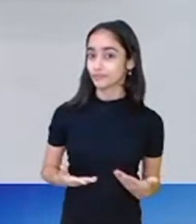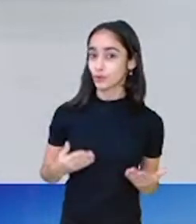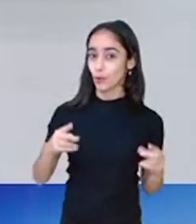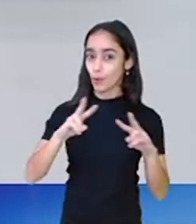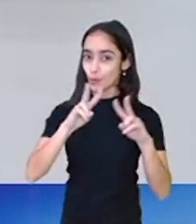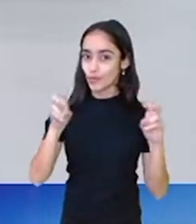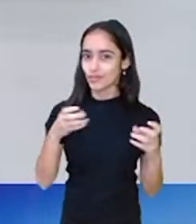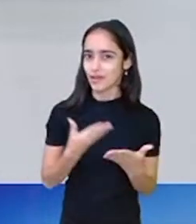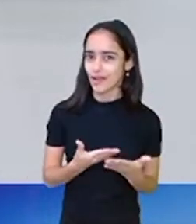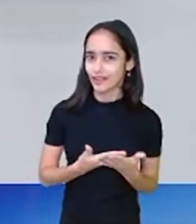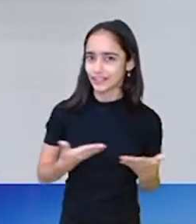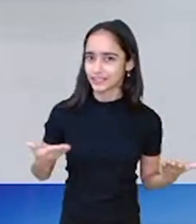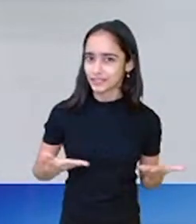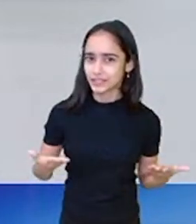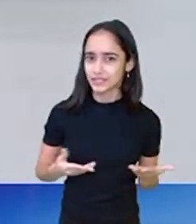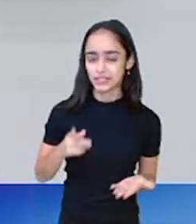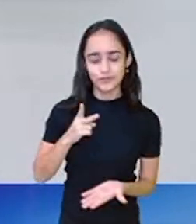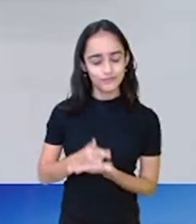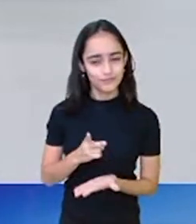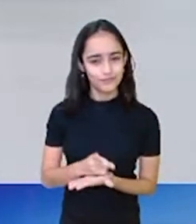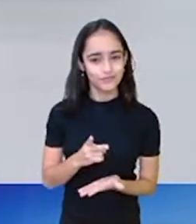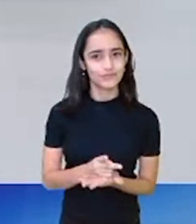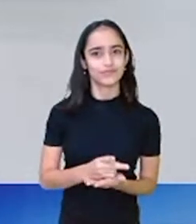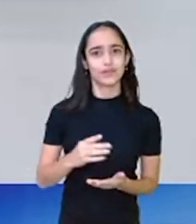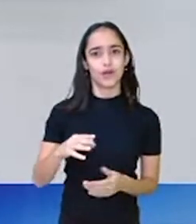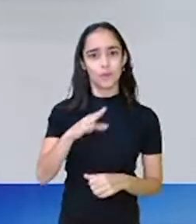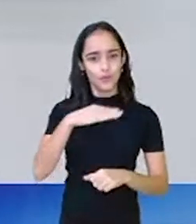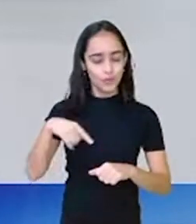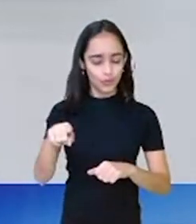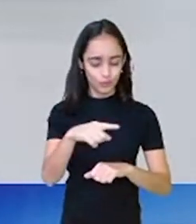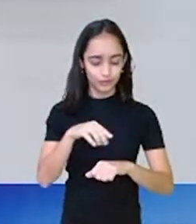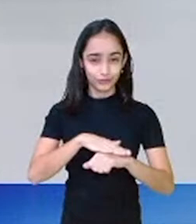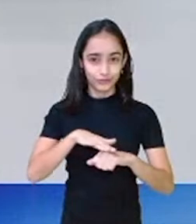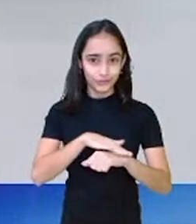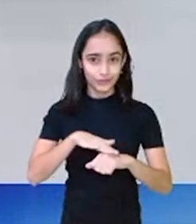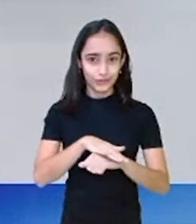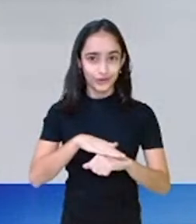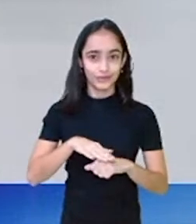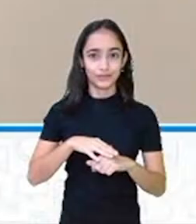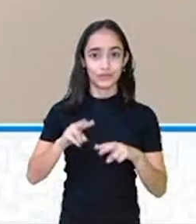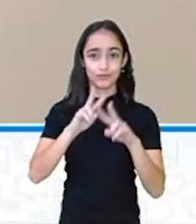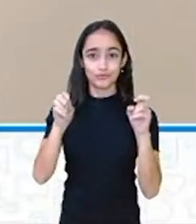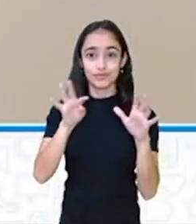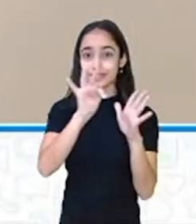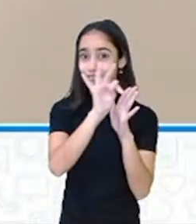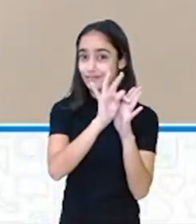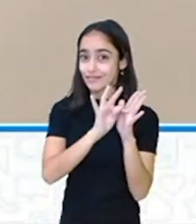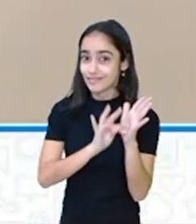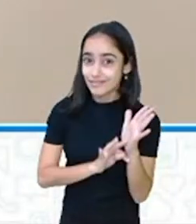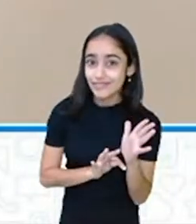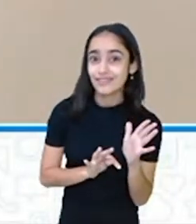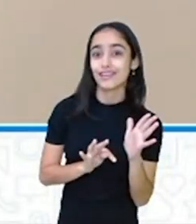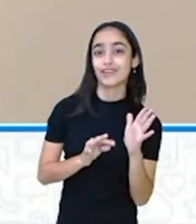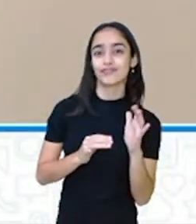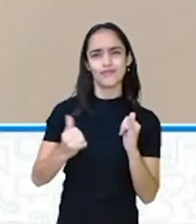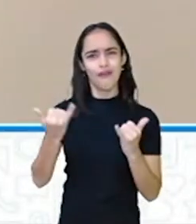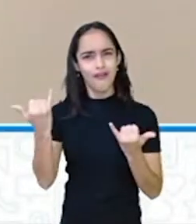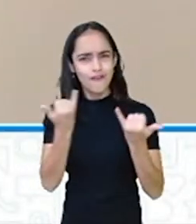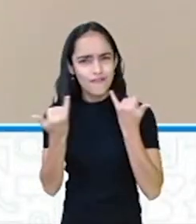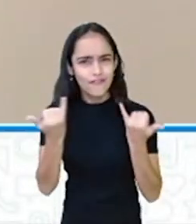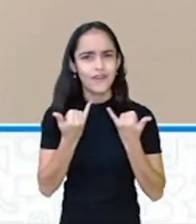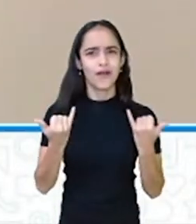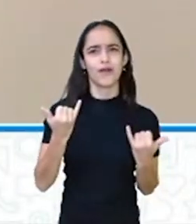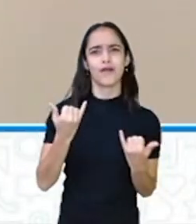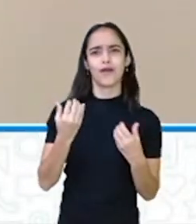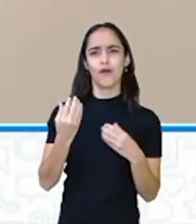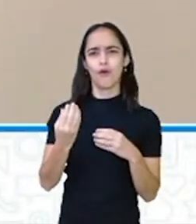estamos conversando sobre textos, trabalhando muito o gênero textual, notícia, informação,